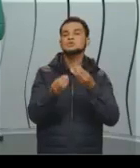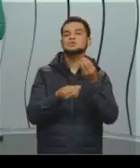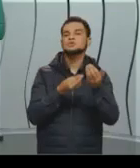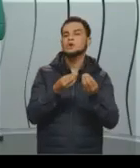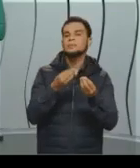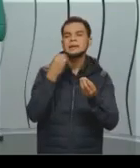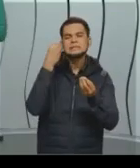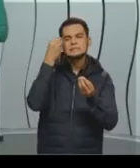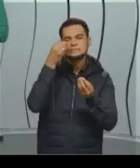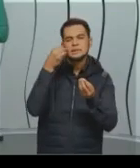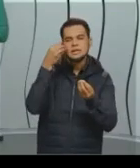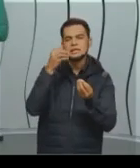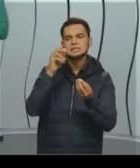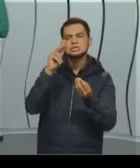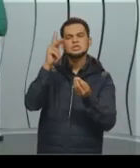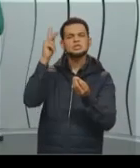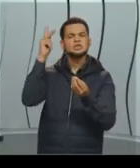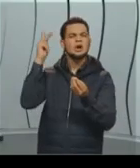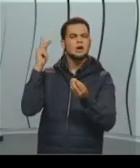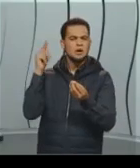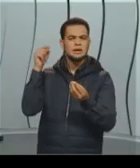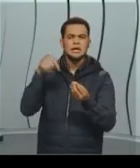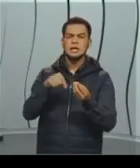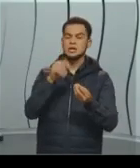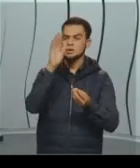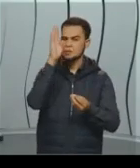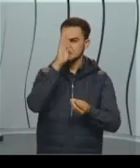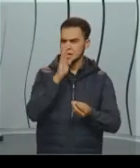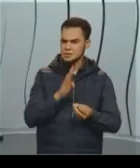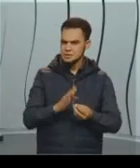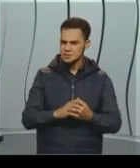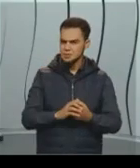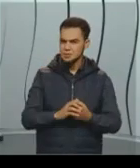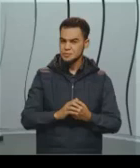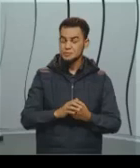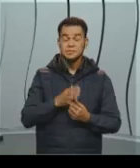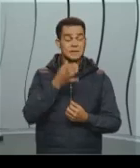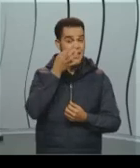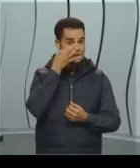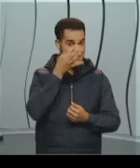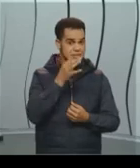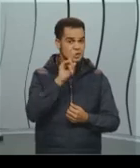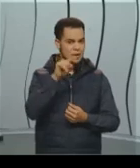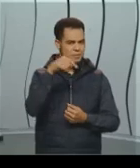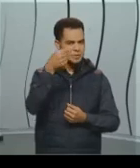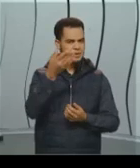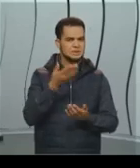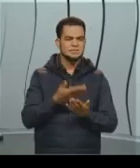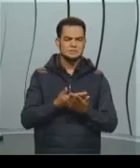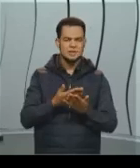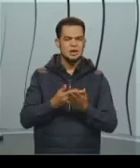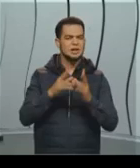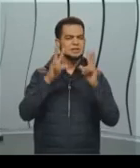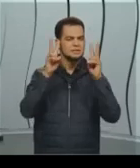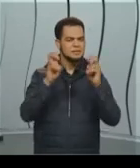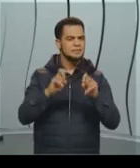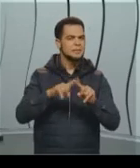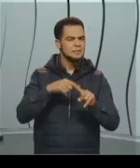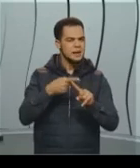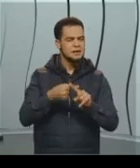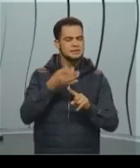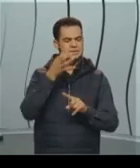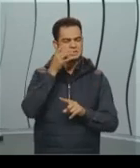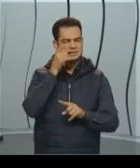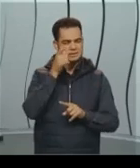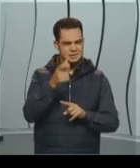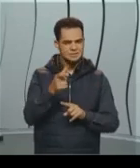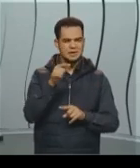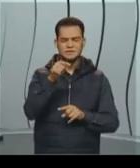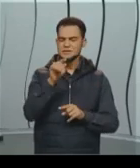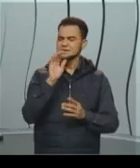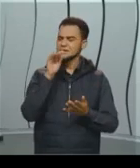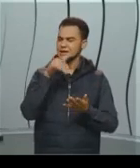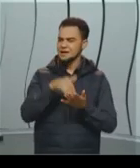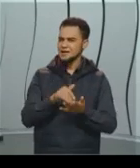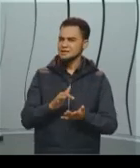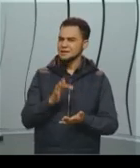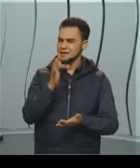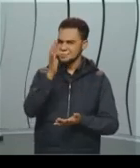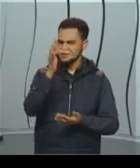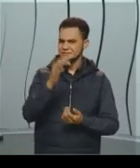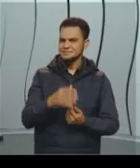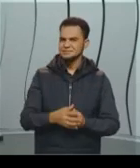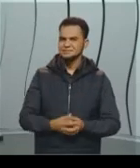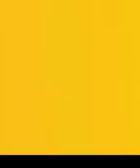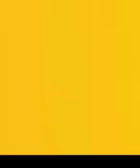brasileira. Fique ligado! Na próxima aula, nós traremos temas mais interessantes para você. Até lá!